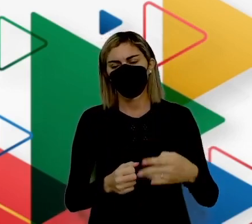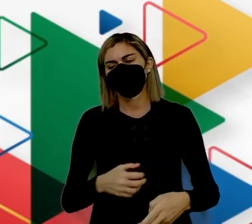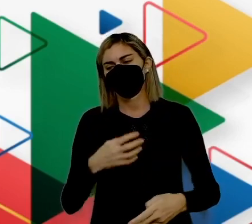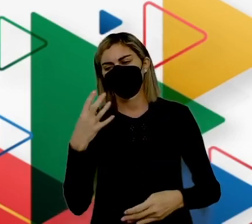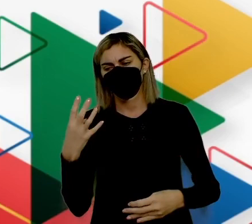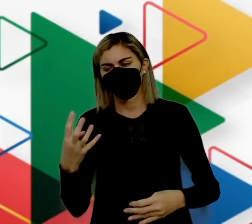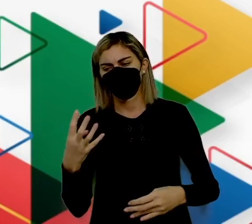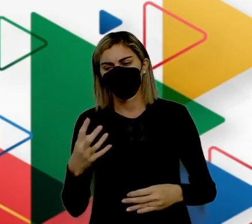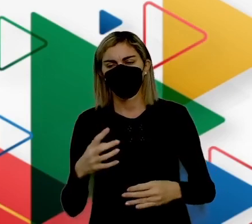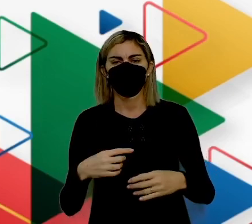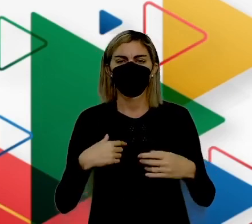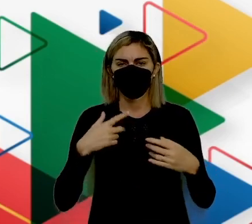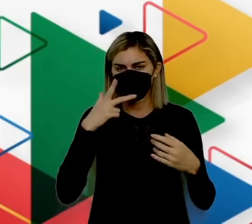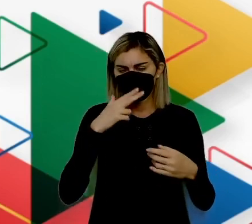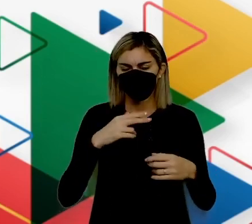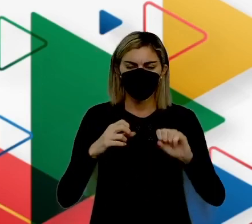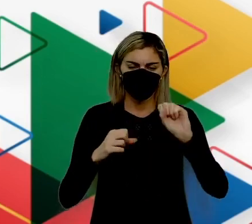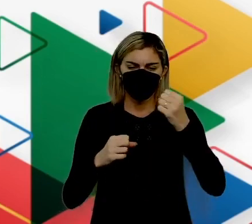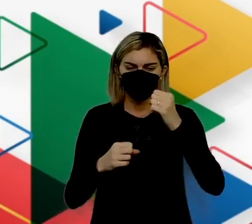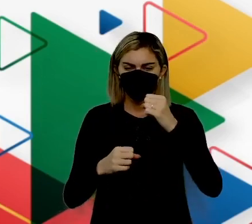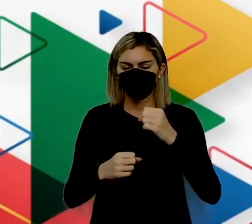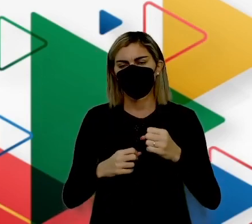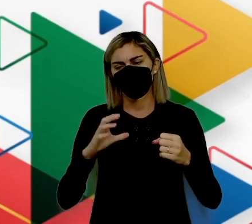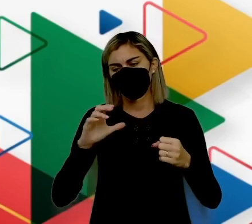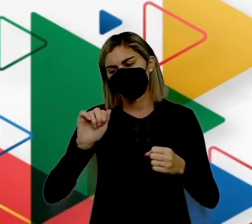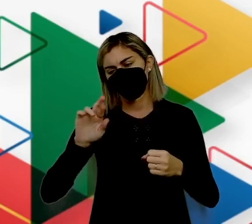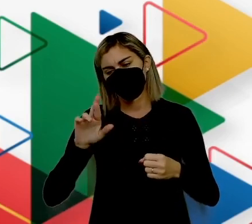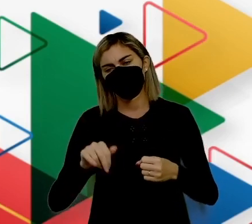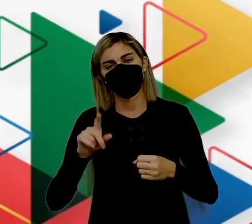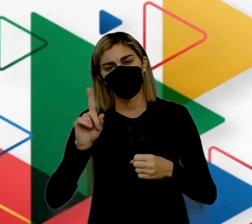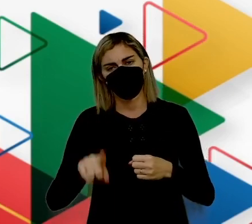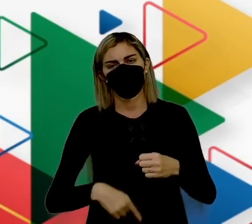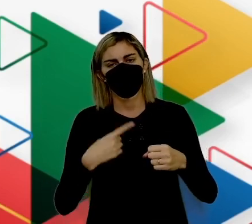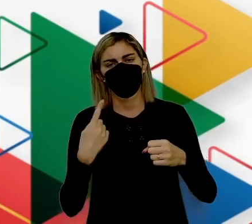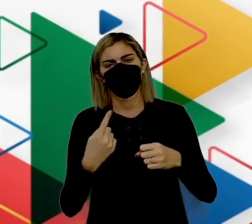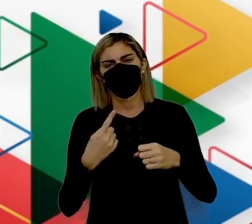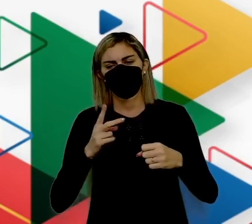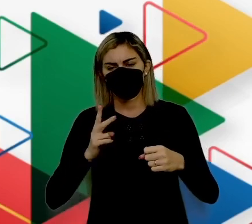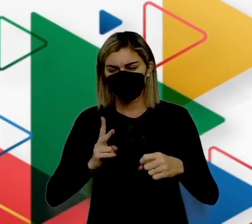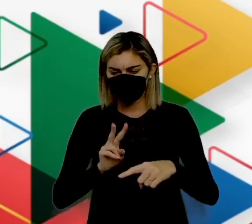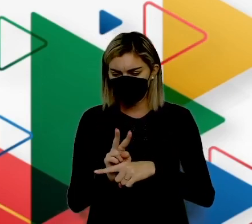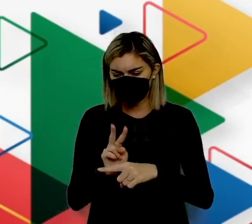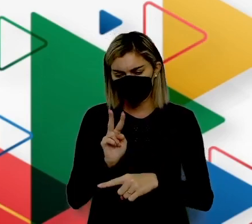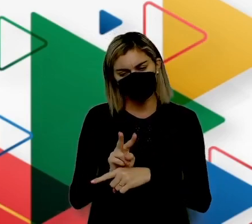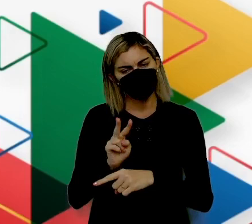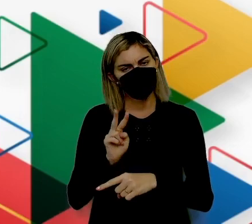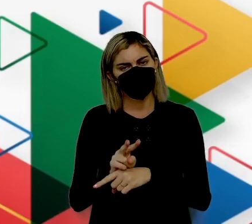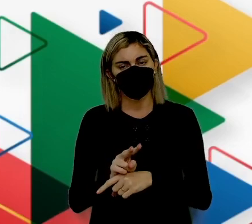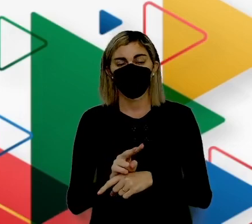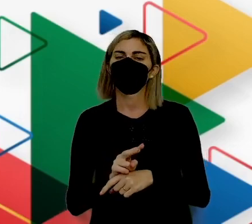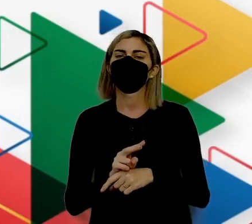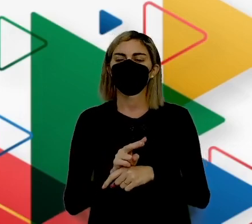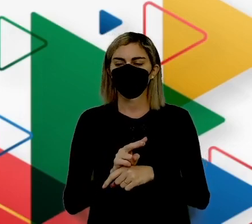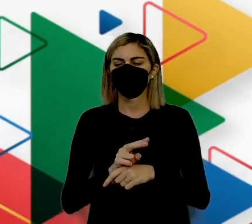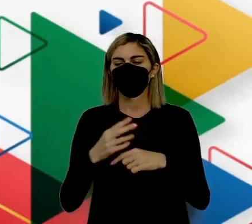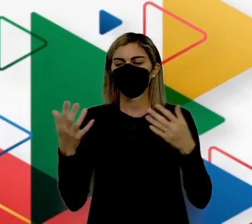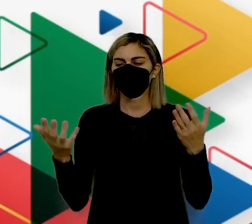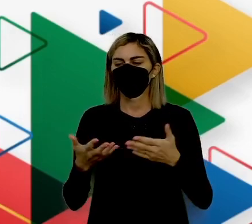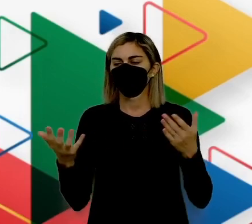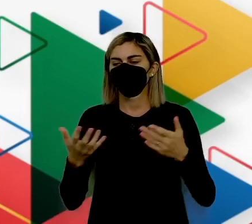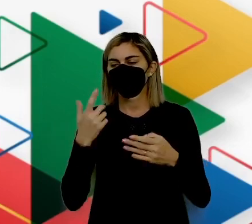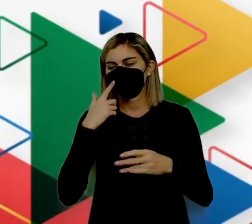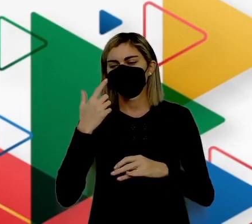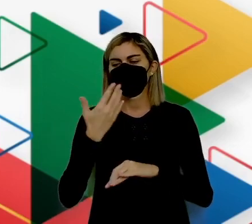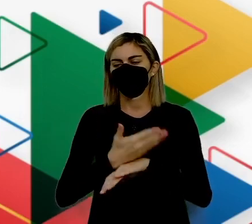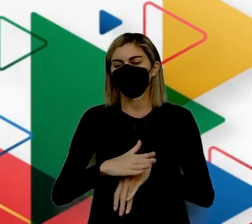4 e tenho menos 8. A carga, ela é conservada. Bom, vamos agora para praticar